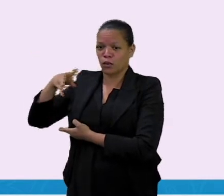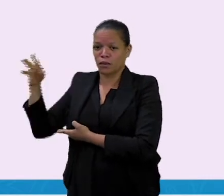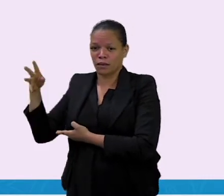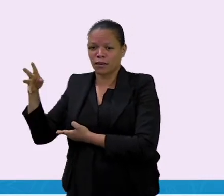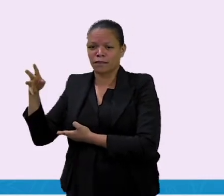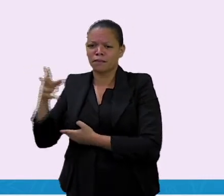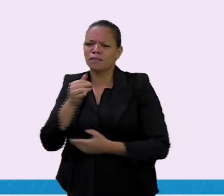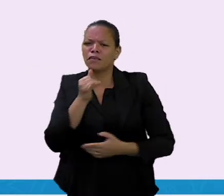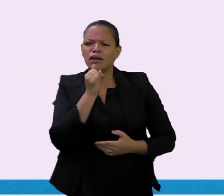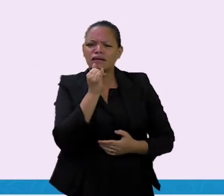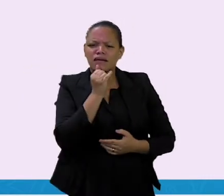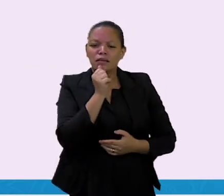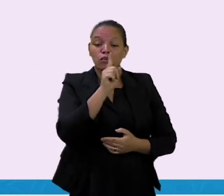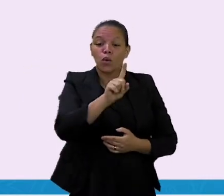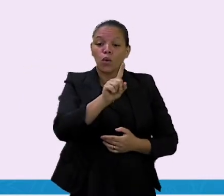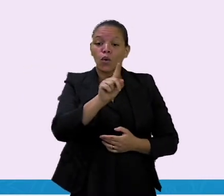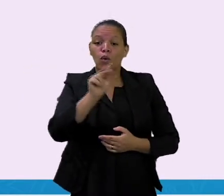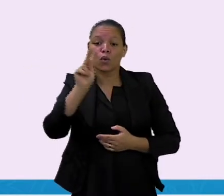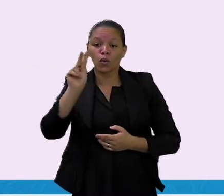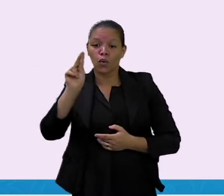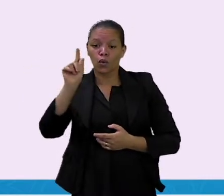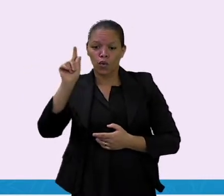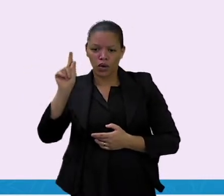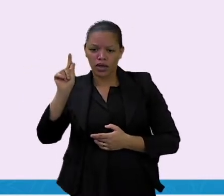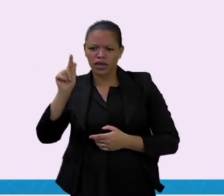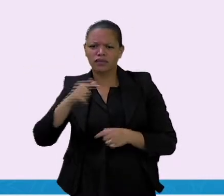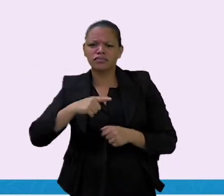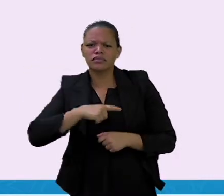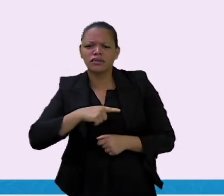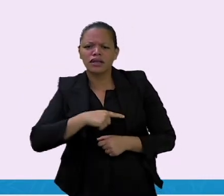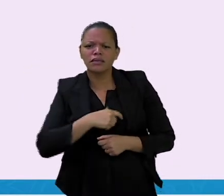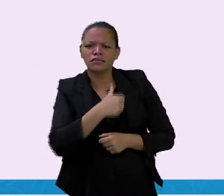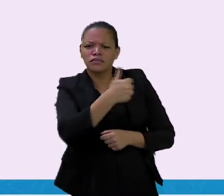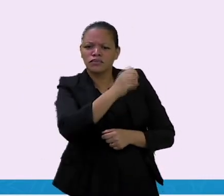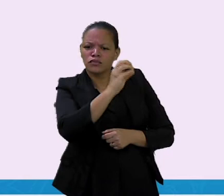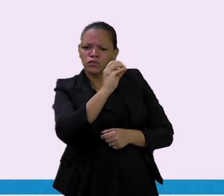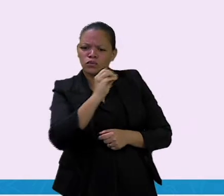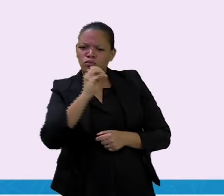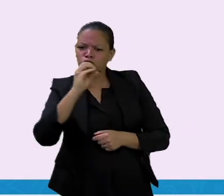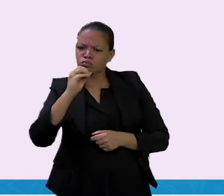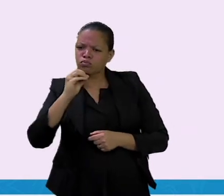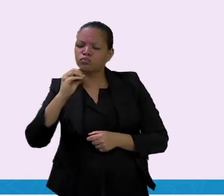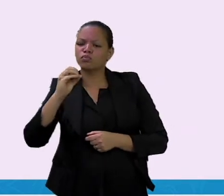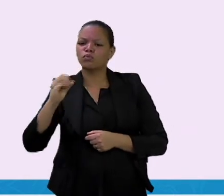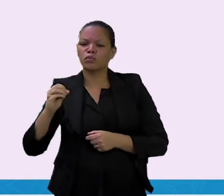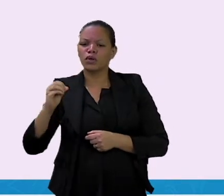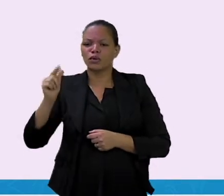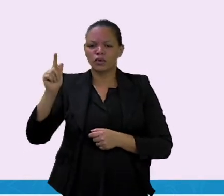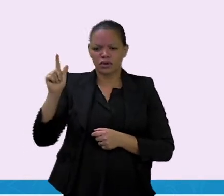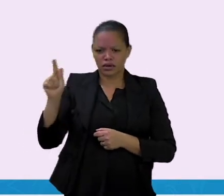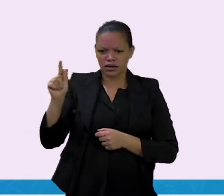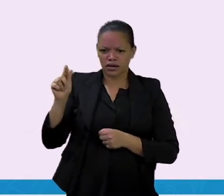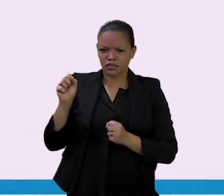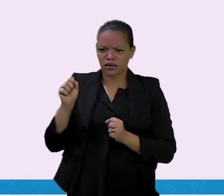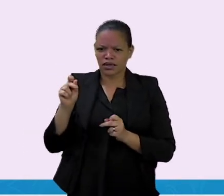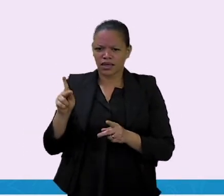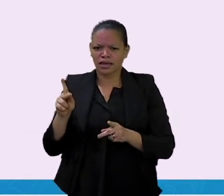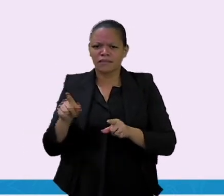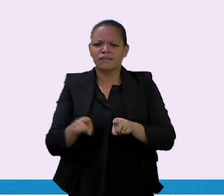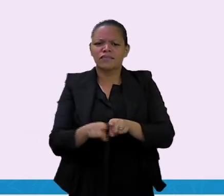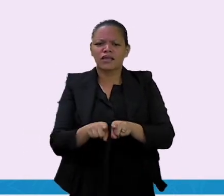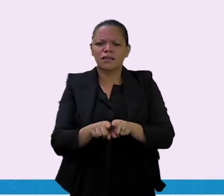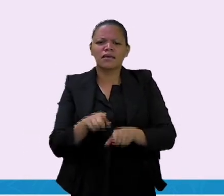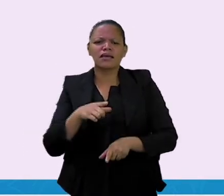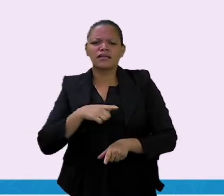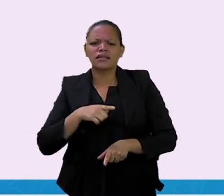terei 1000 gramas. Nós temos ainda nos múltiplos o hectograma, que é representado por Hg, que